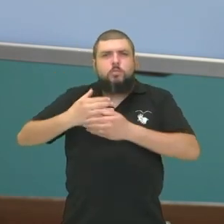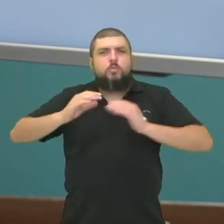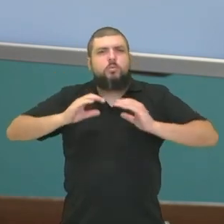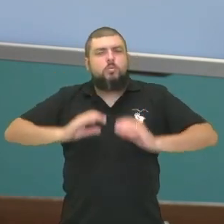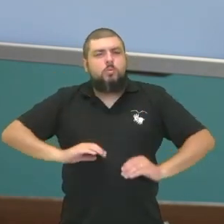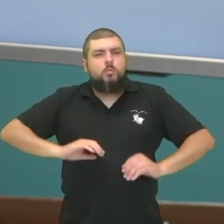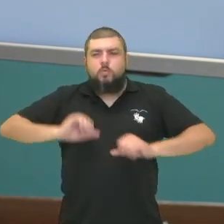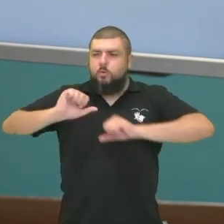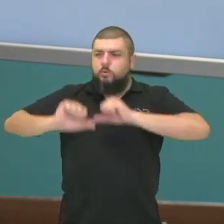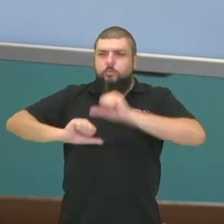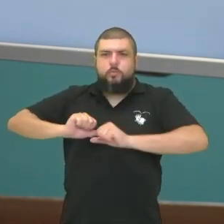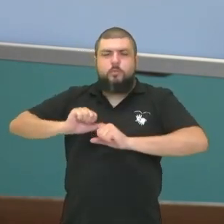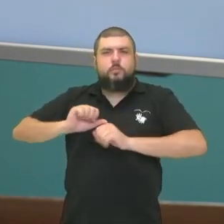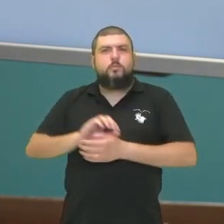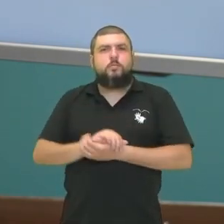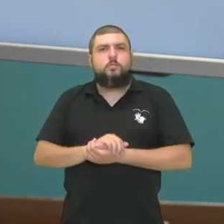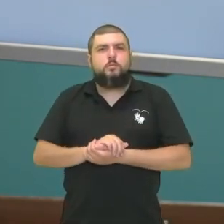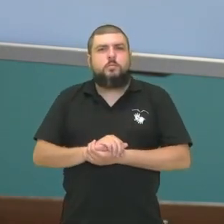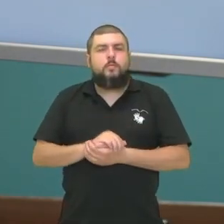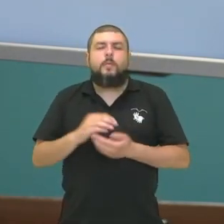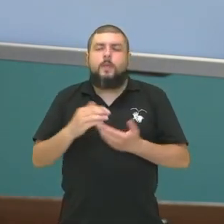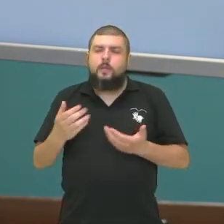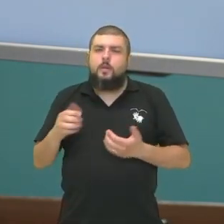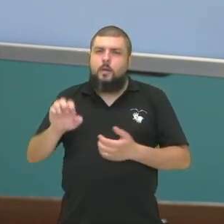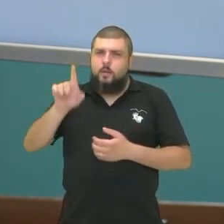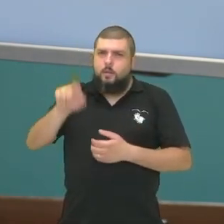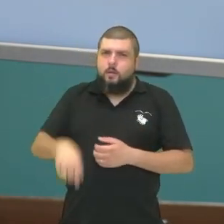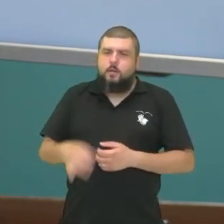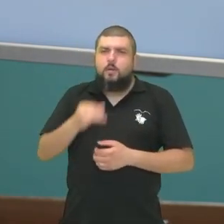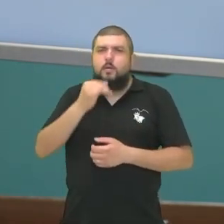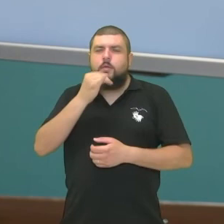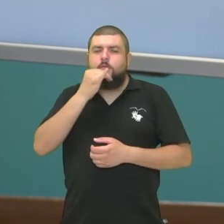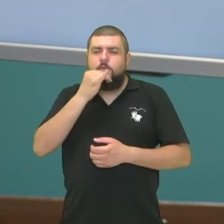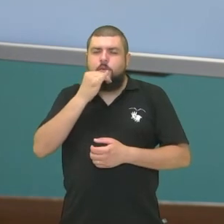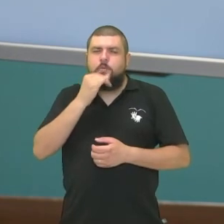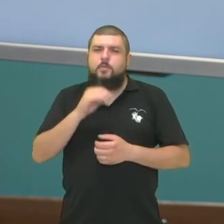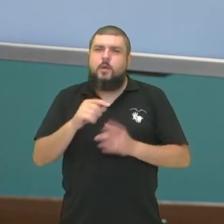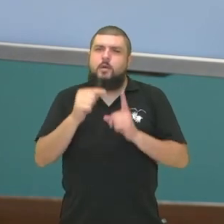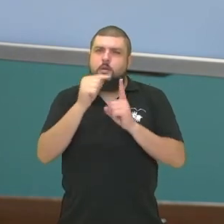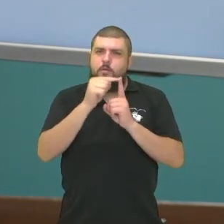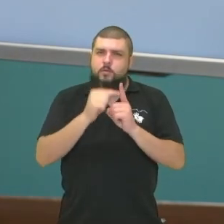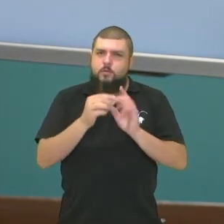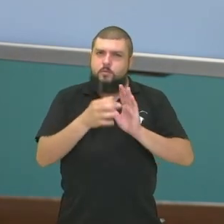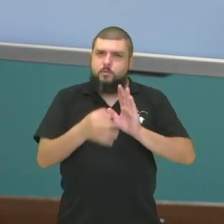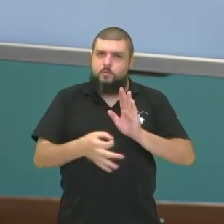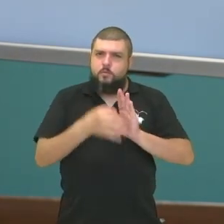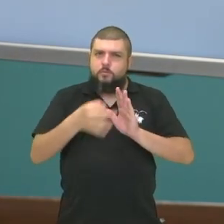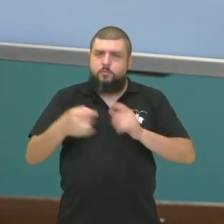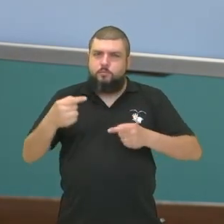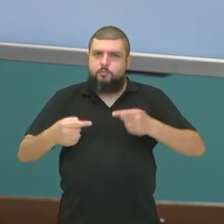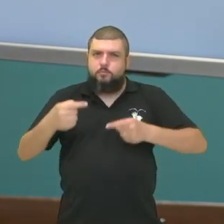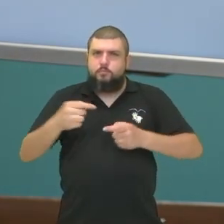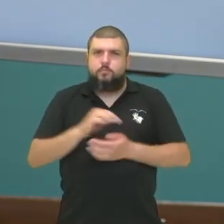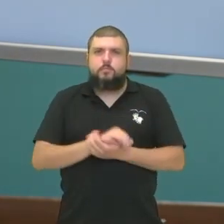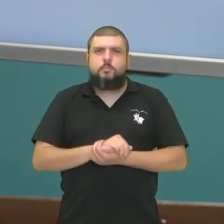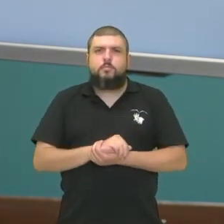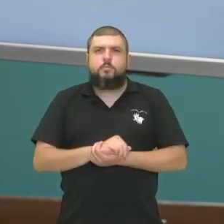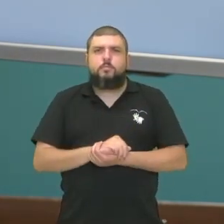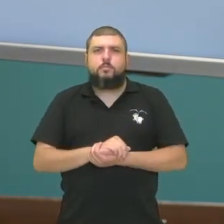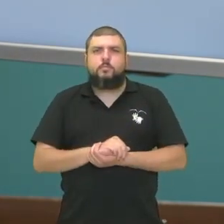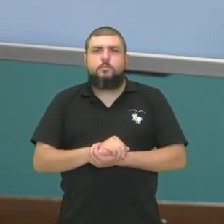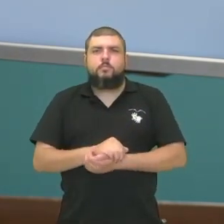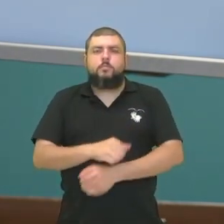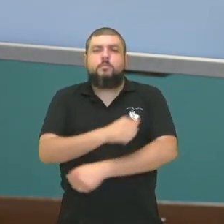comportamento diante das fake news. E isso é um exemplo, é um tipo de argumentação. Exercício de número